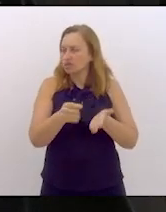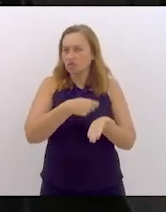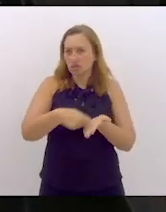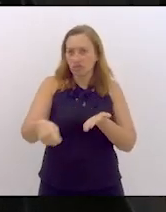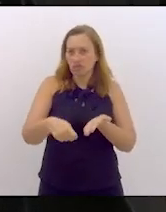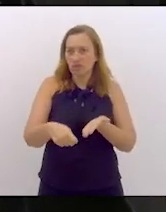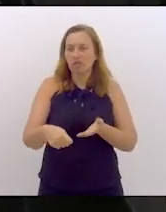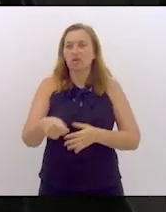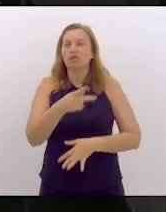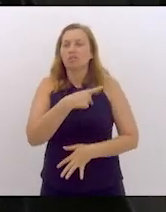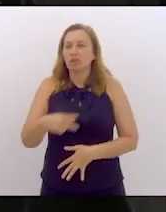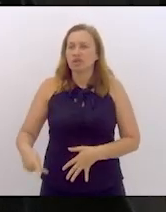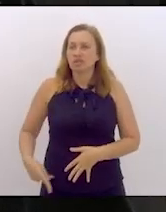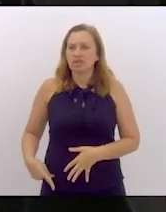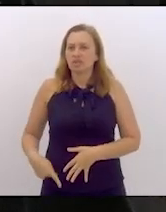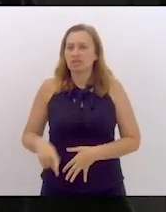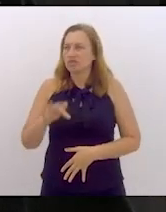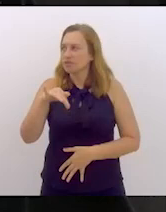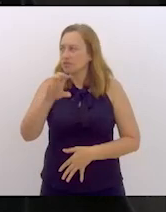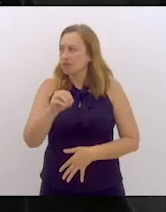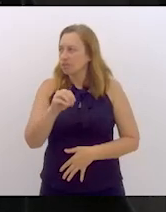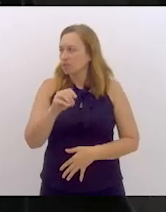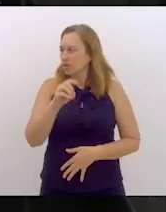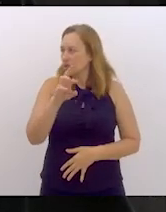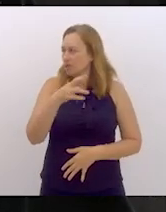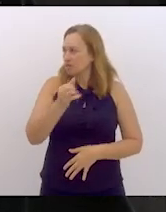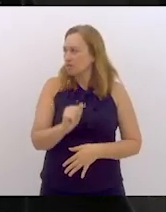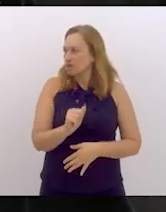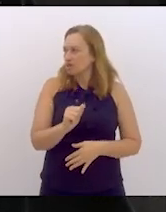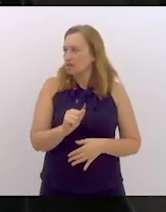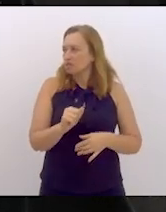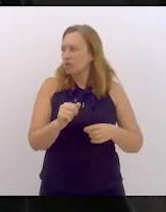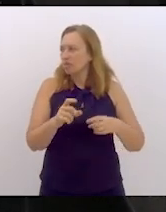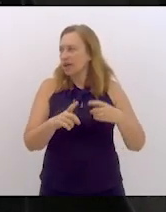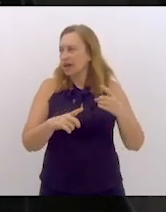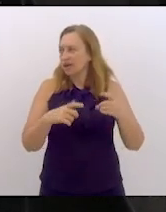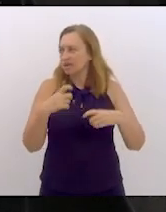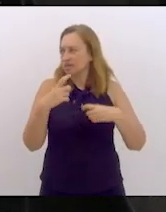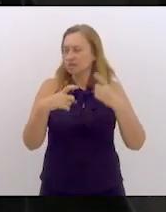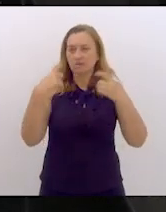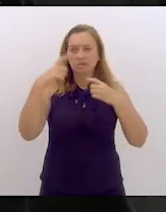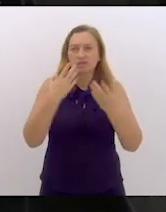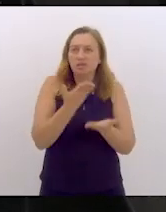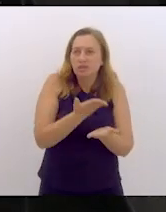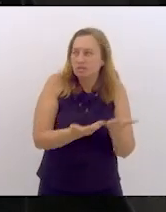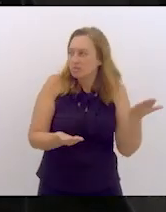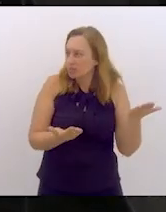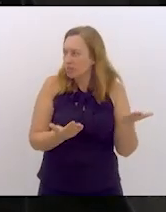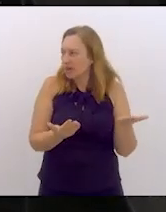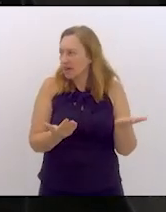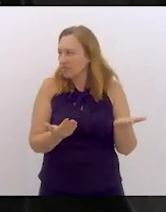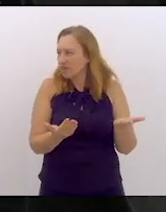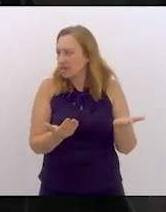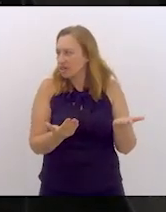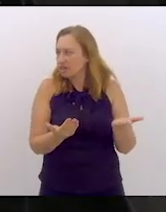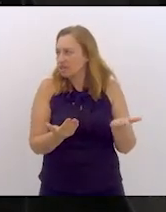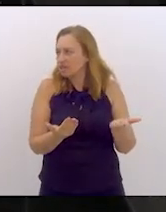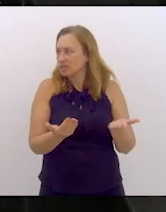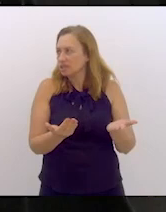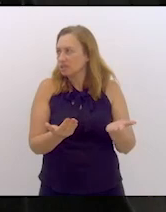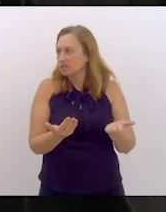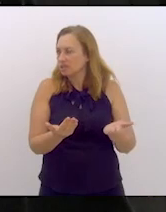Presidente Flávio Lopes de Oliveira manifestando preocupação que o Rio de Janeiro ao perder este prazo